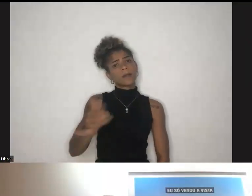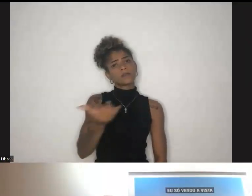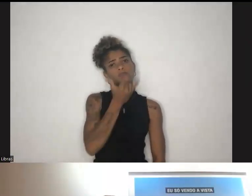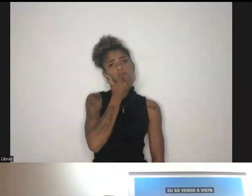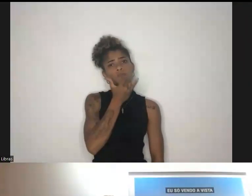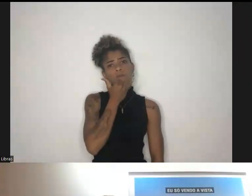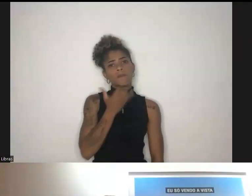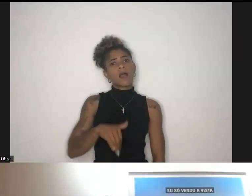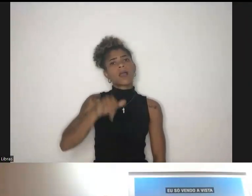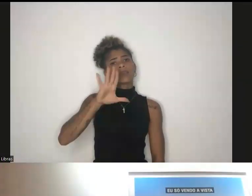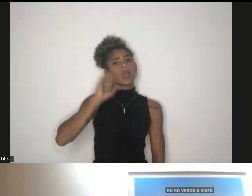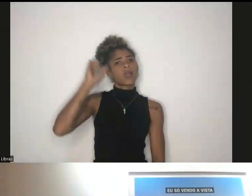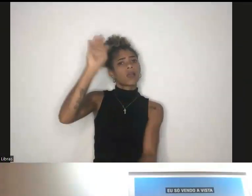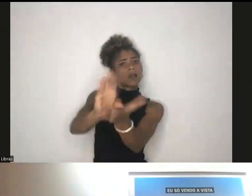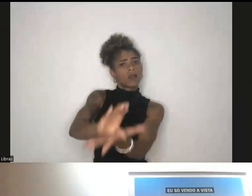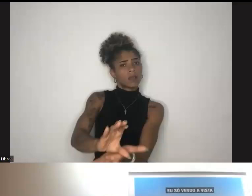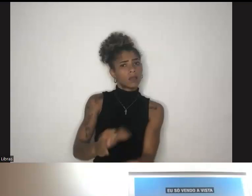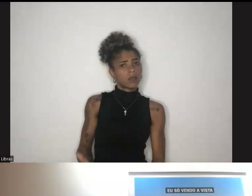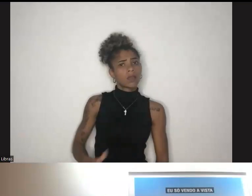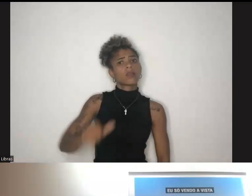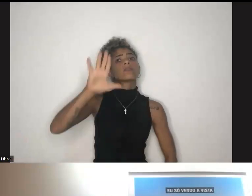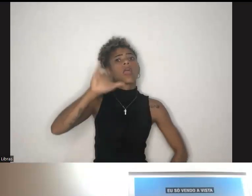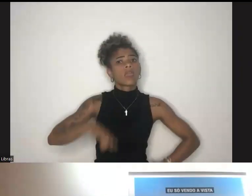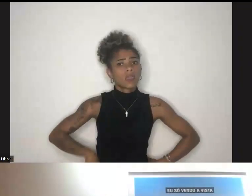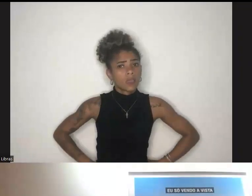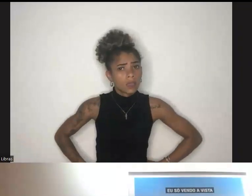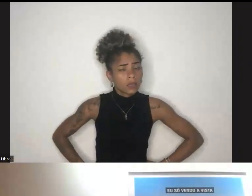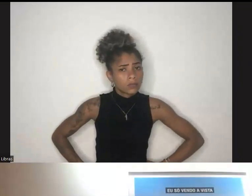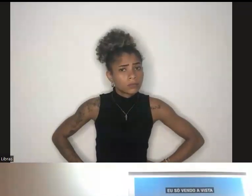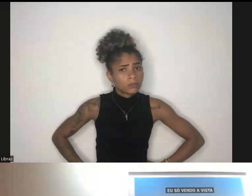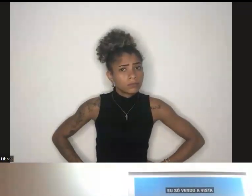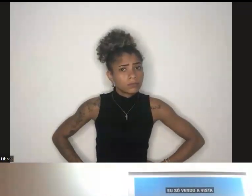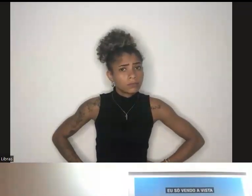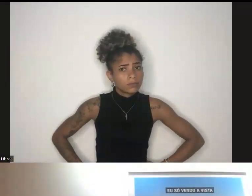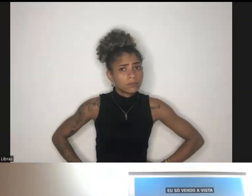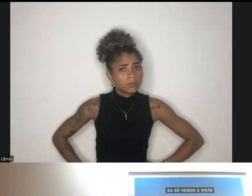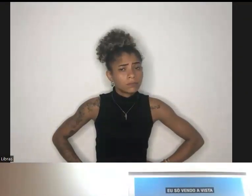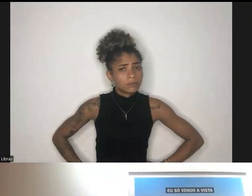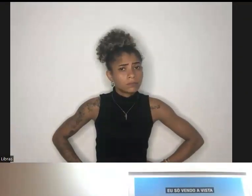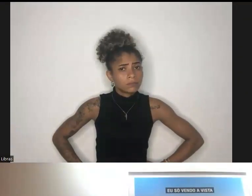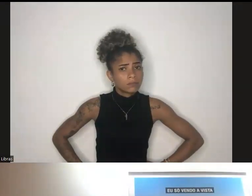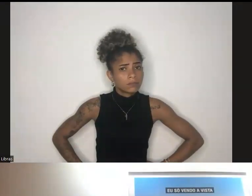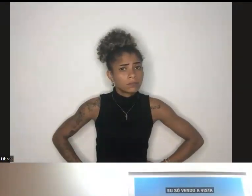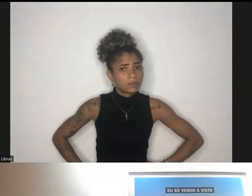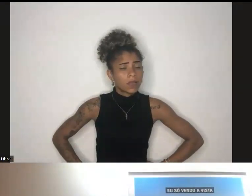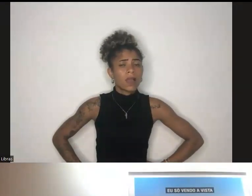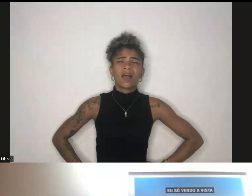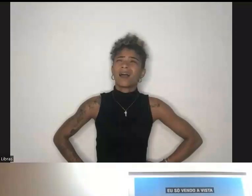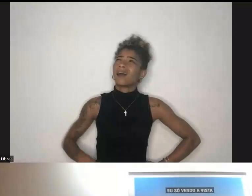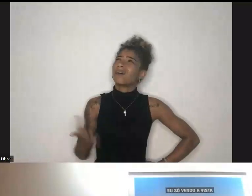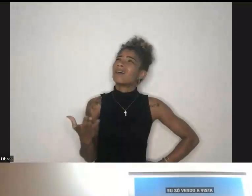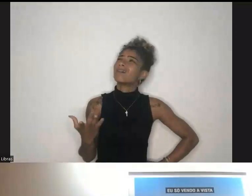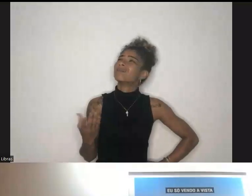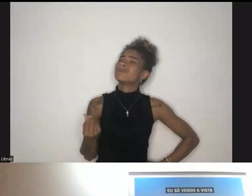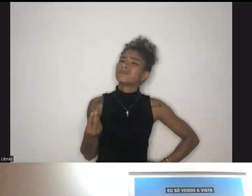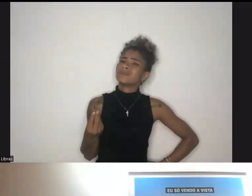bancar a arte do amanhã Quem vai bancar Olha é o